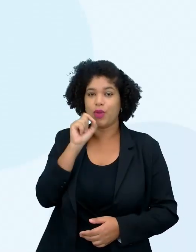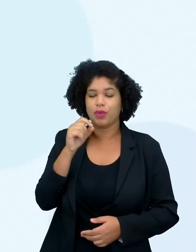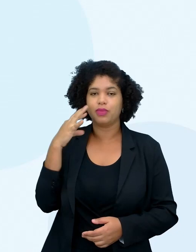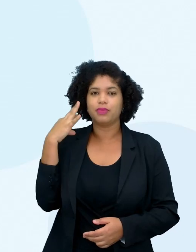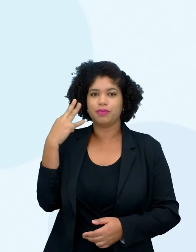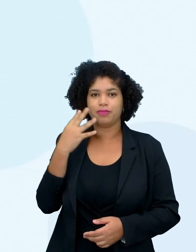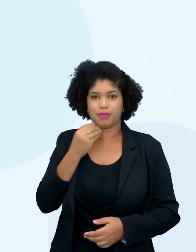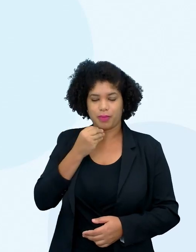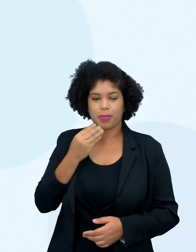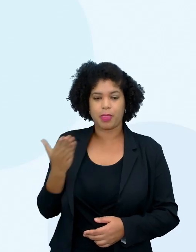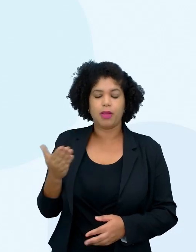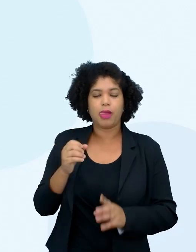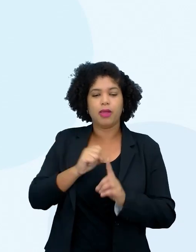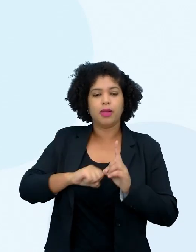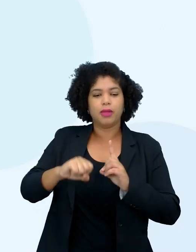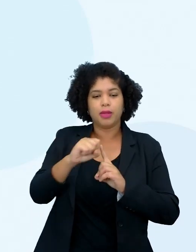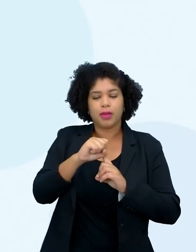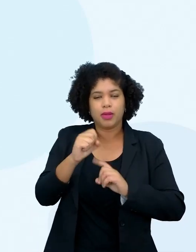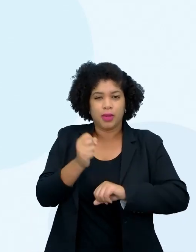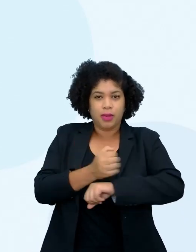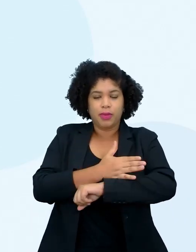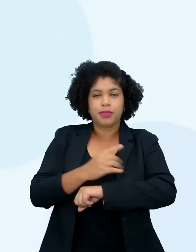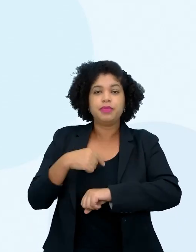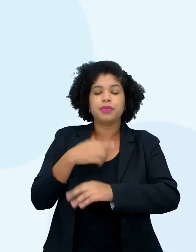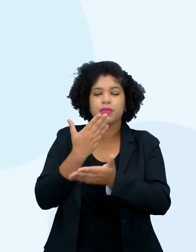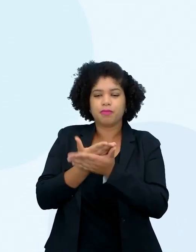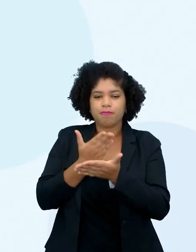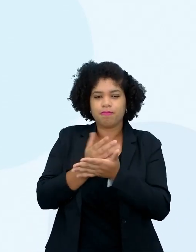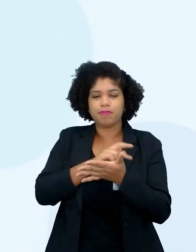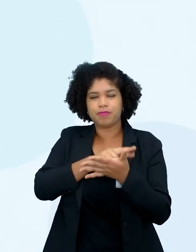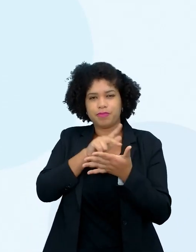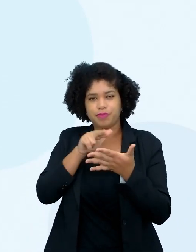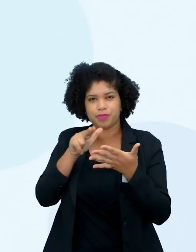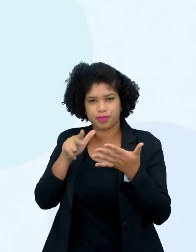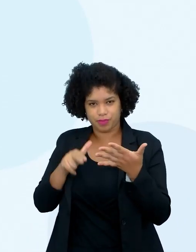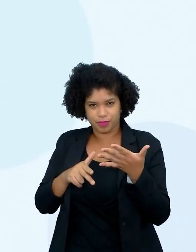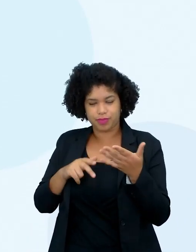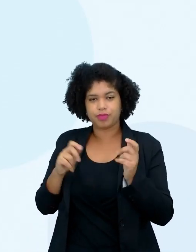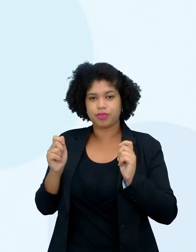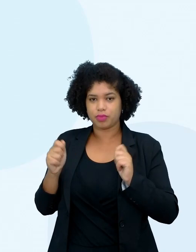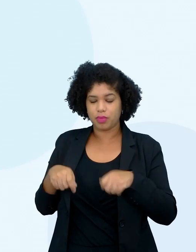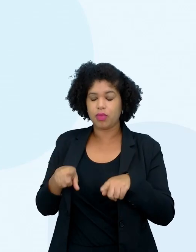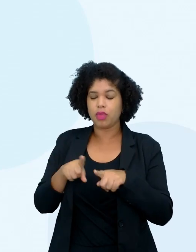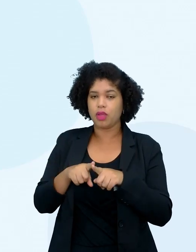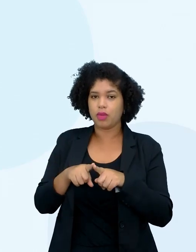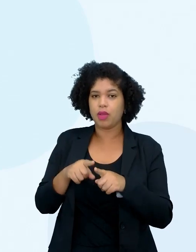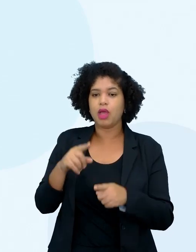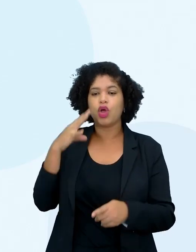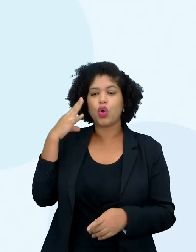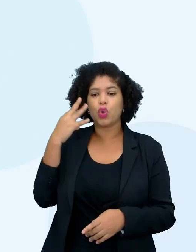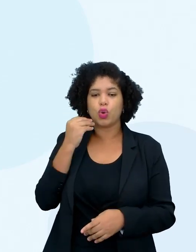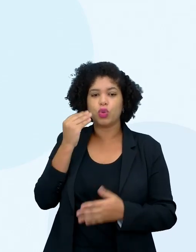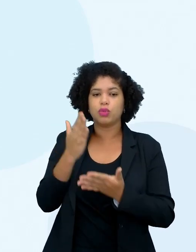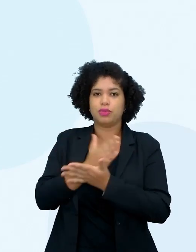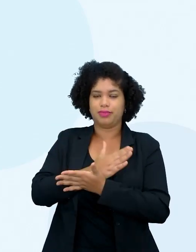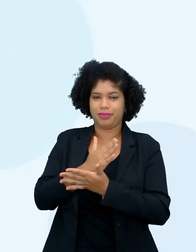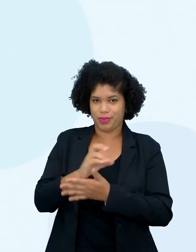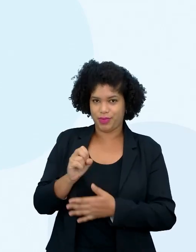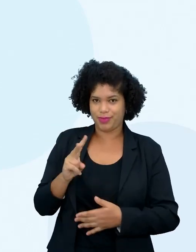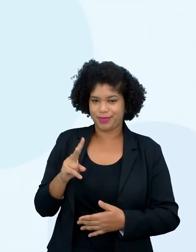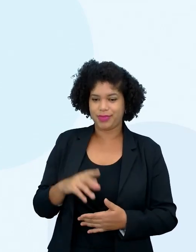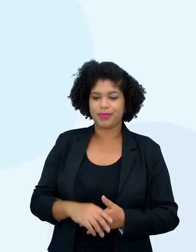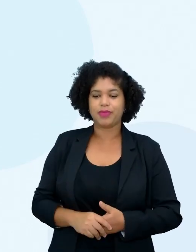competências socioemocionais a gente estuda por meio de macrocompetências e depois por competências. Muito